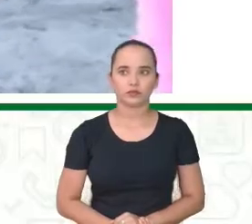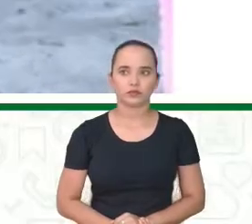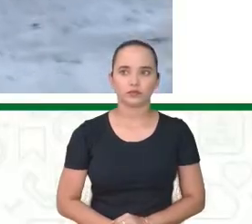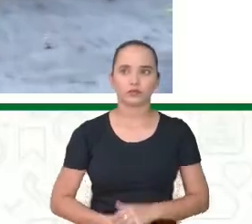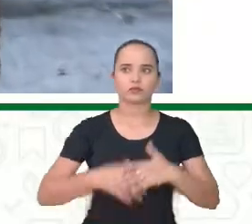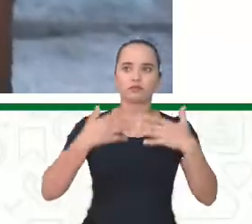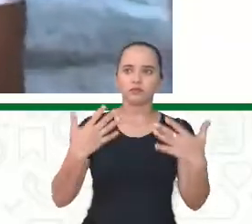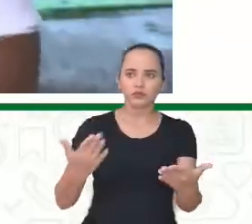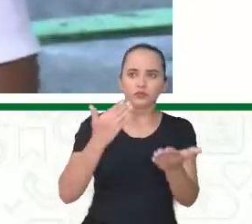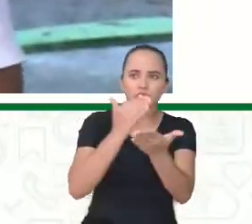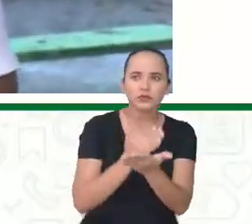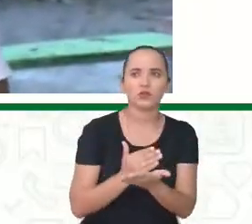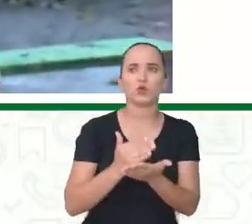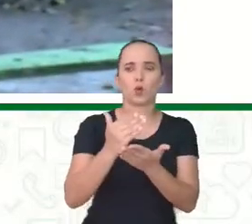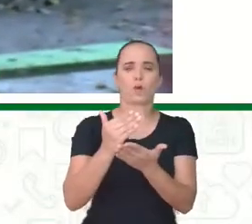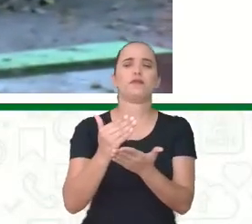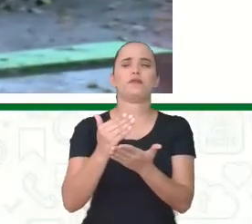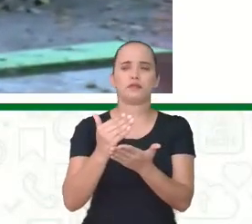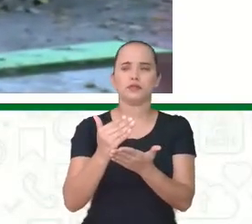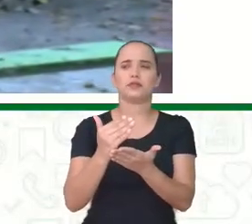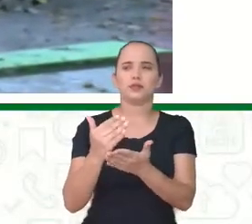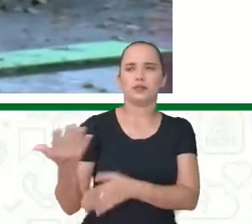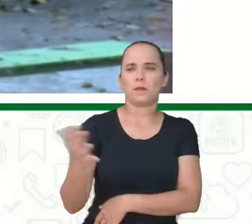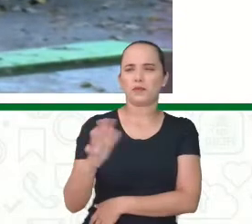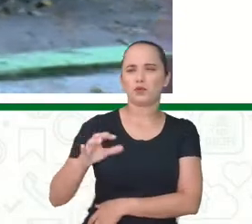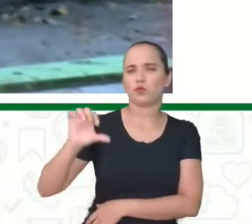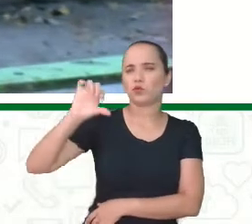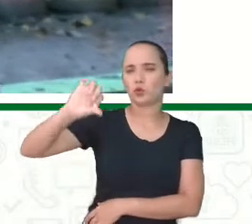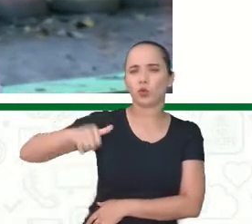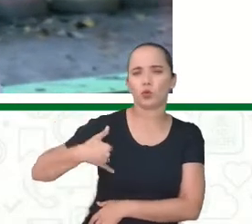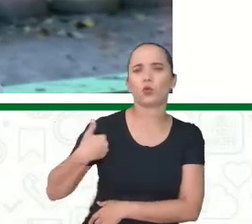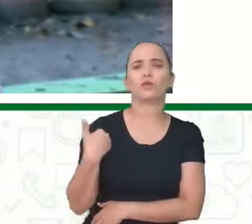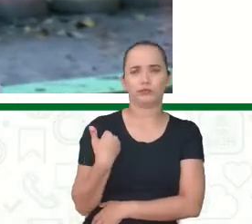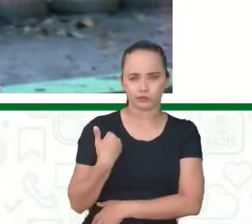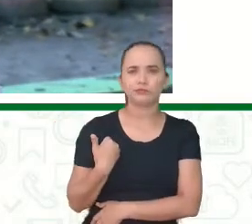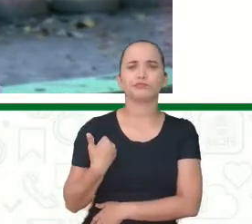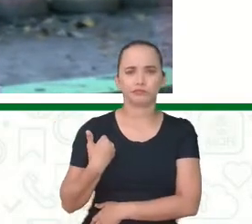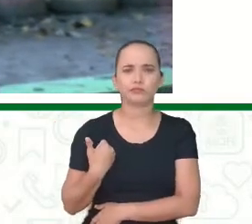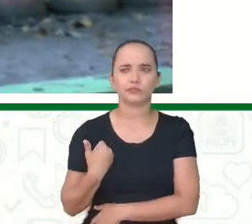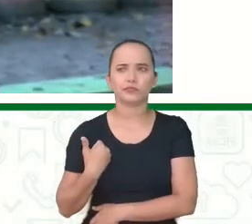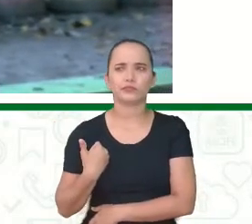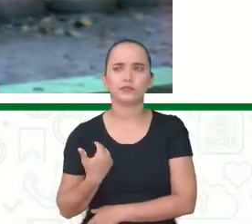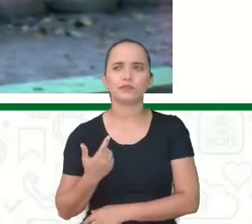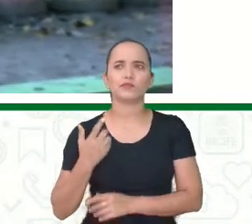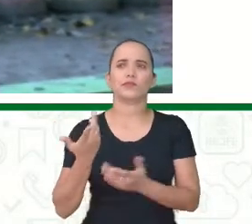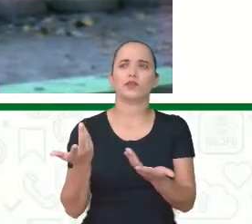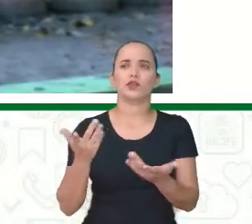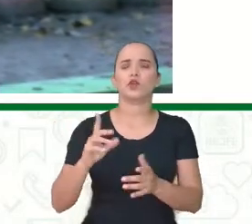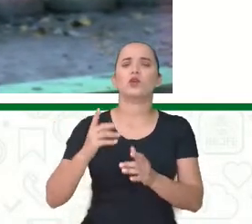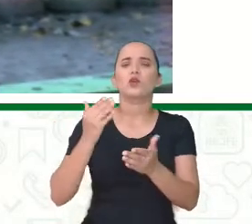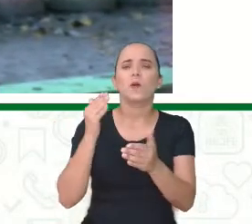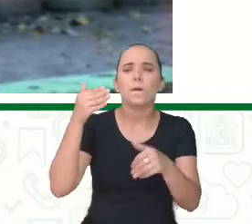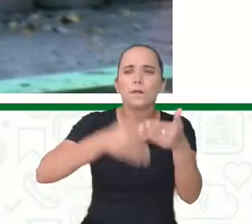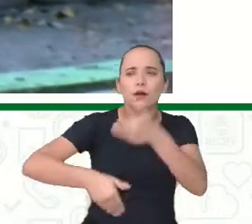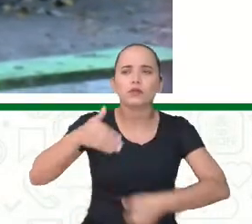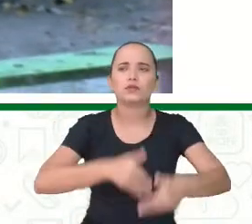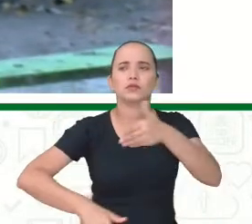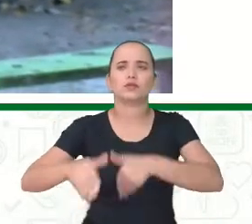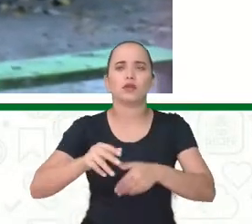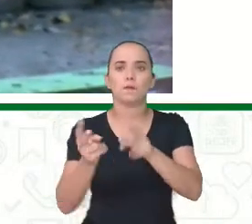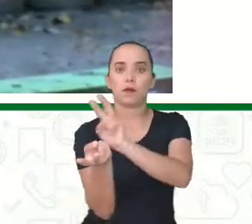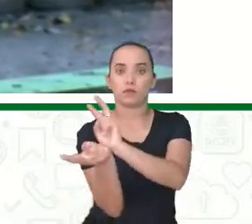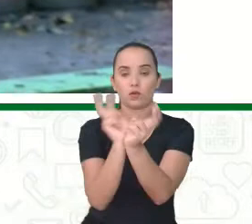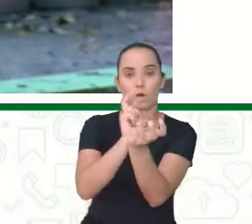Eu comecei, em média dos 9 anos de idade, indo frequentar uma capoeira que existia lá